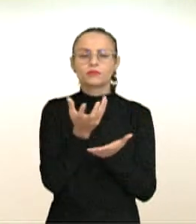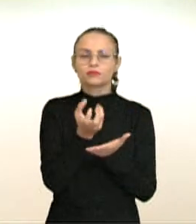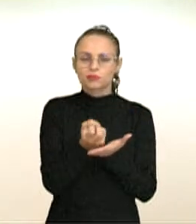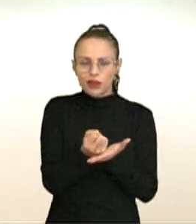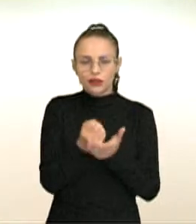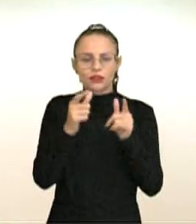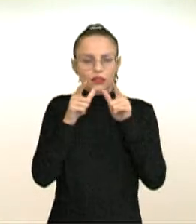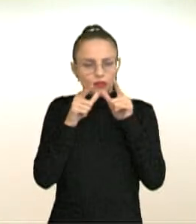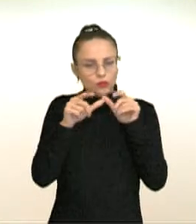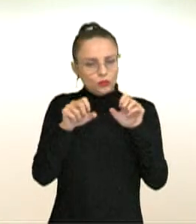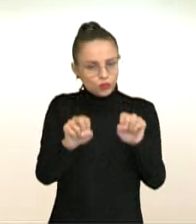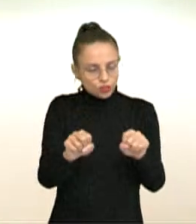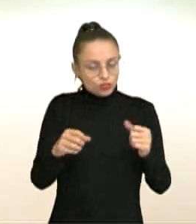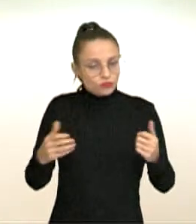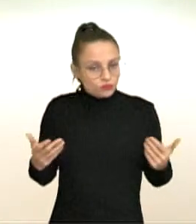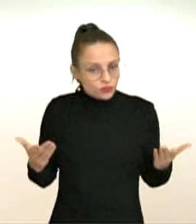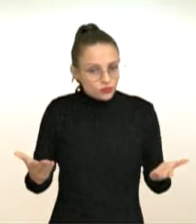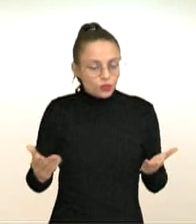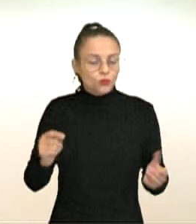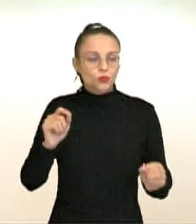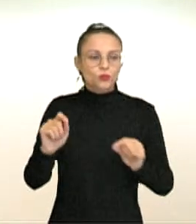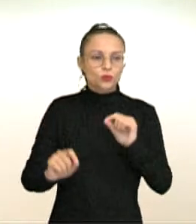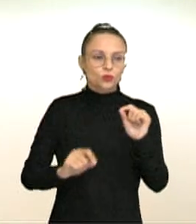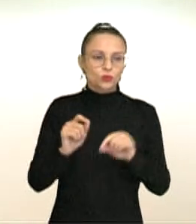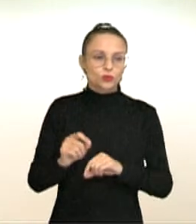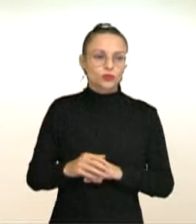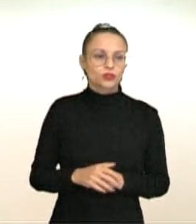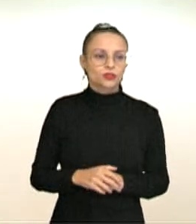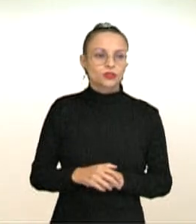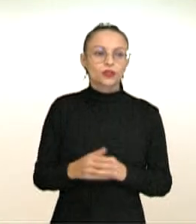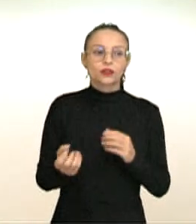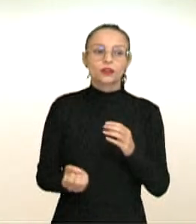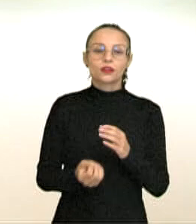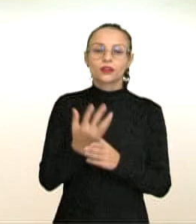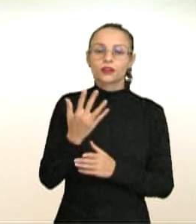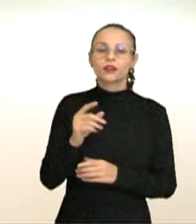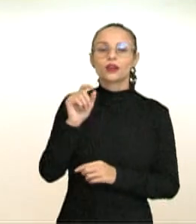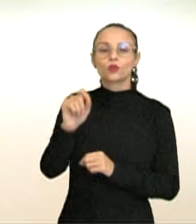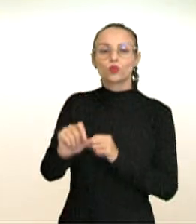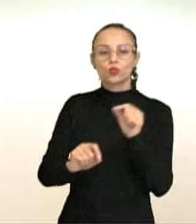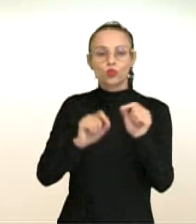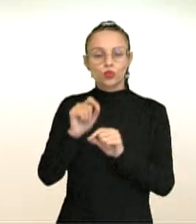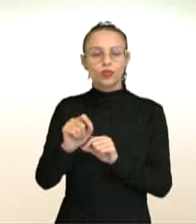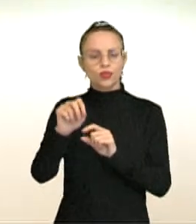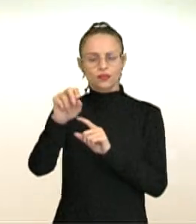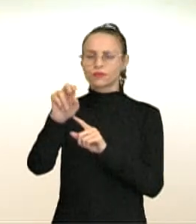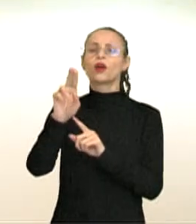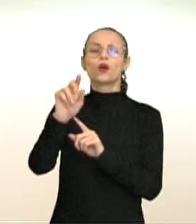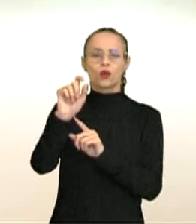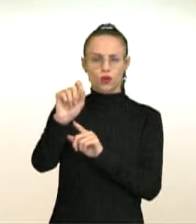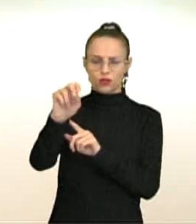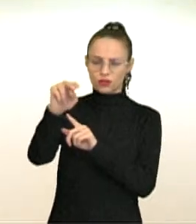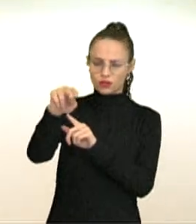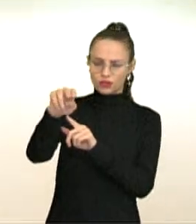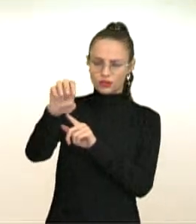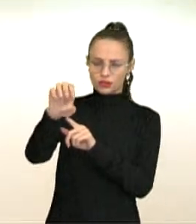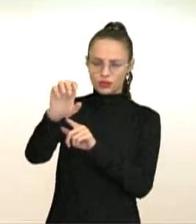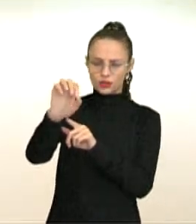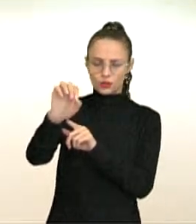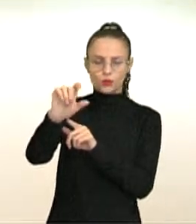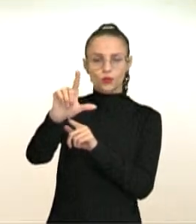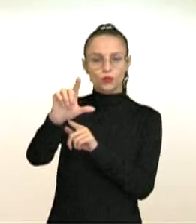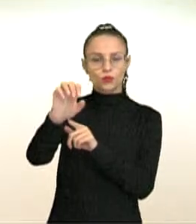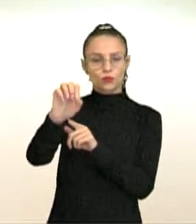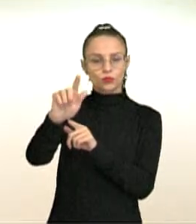no texto. Com isso, o que ele faz? Ele cria esse neologismo. Professora, o que é um neologismo?